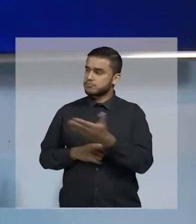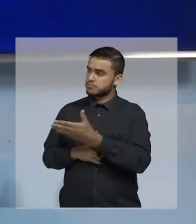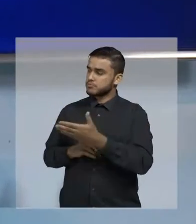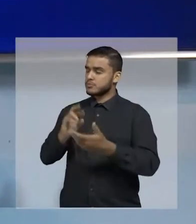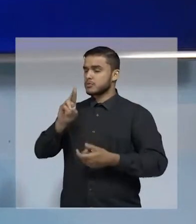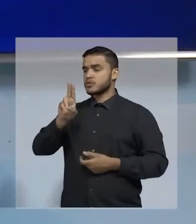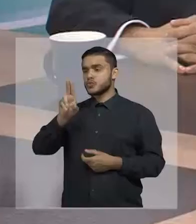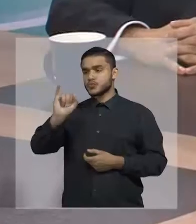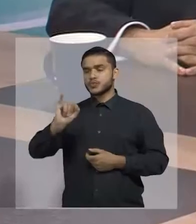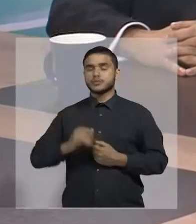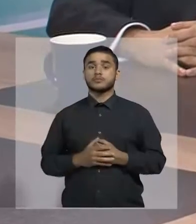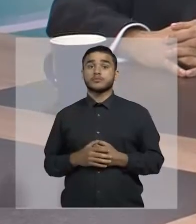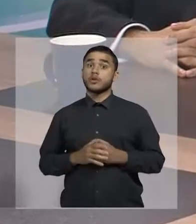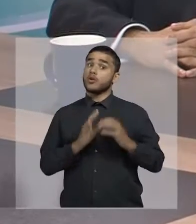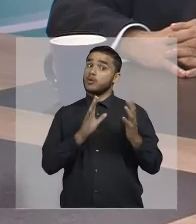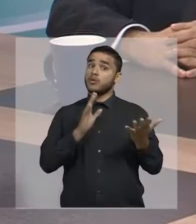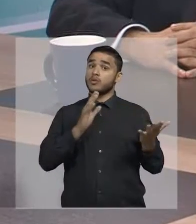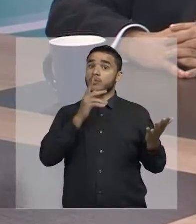do PT.